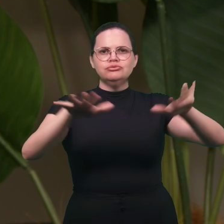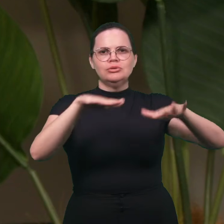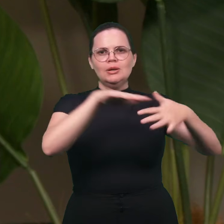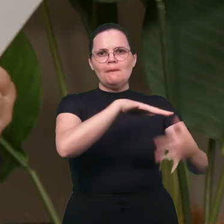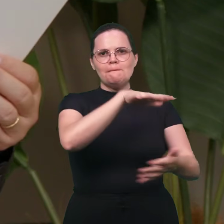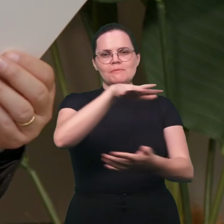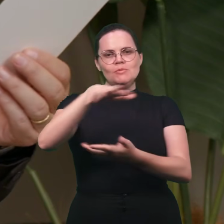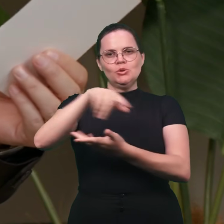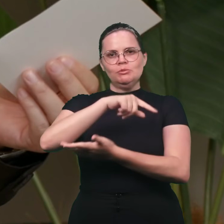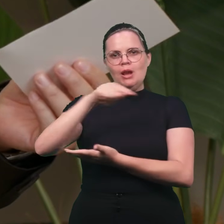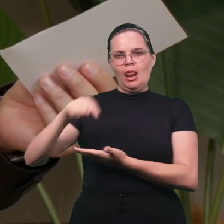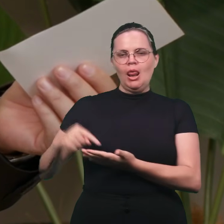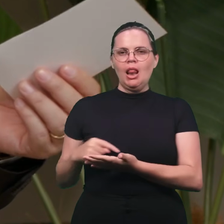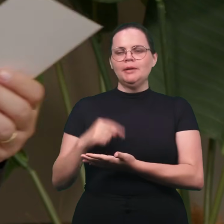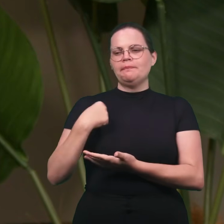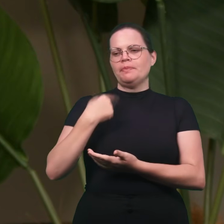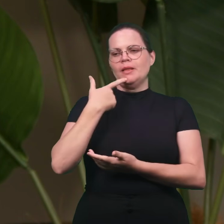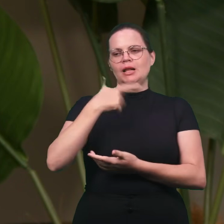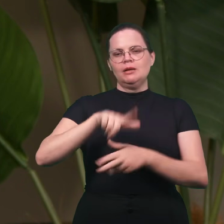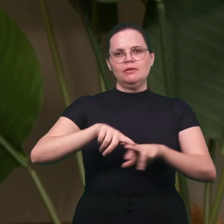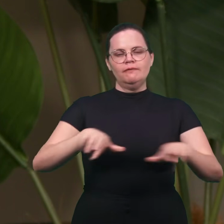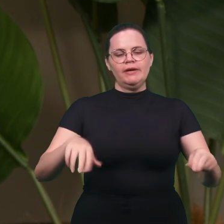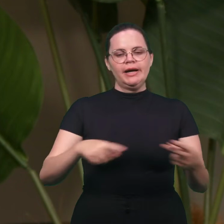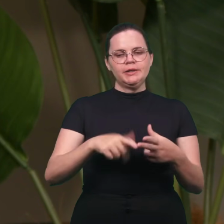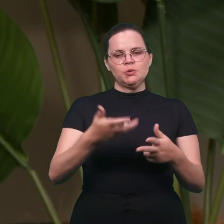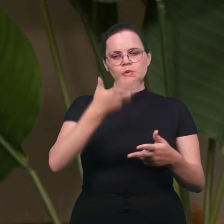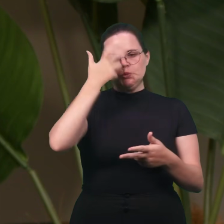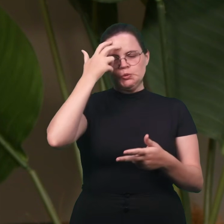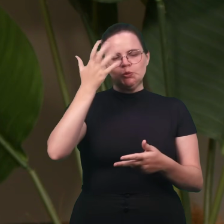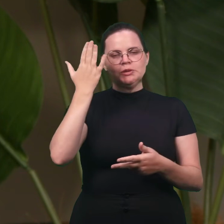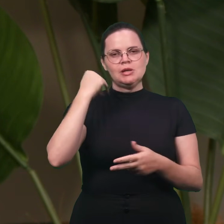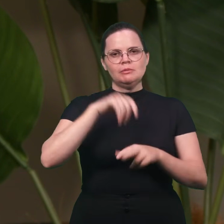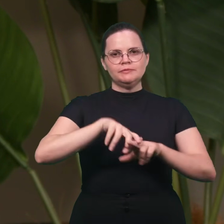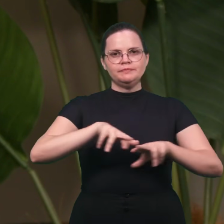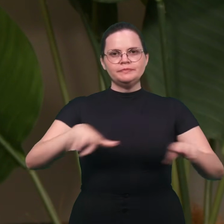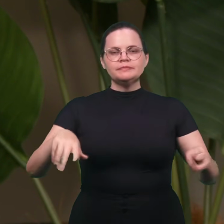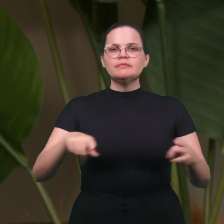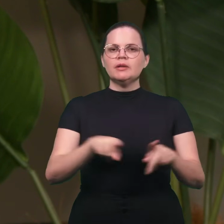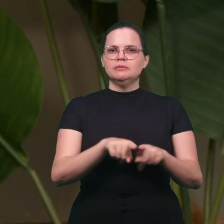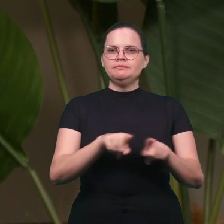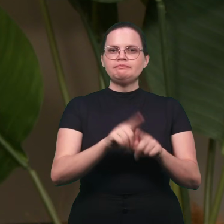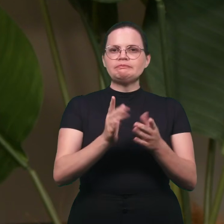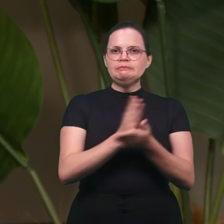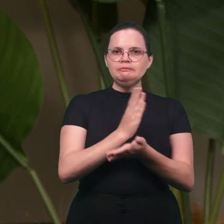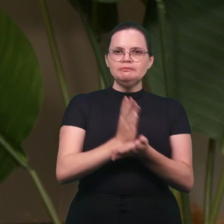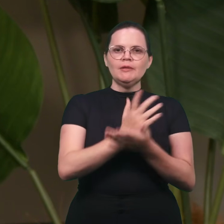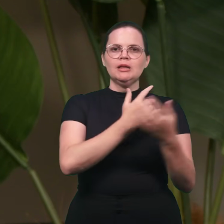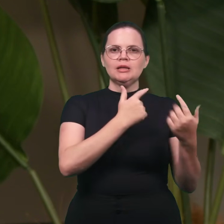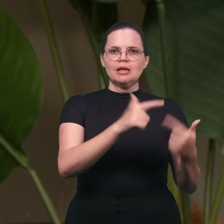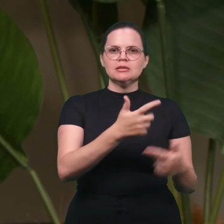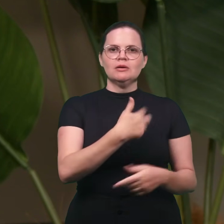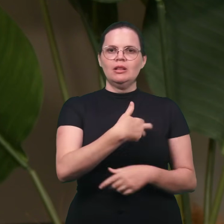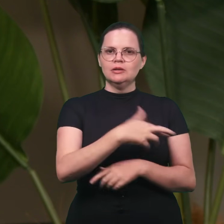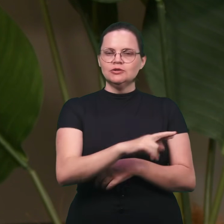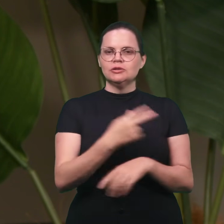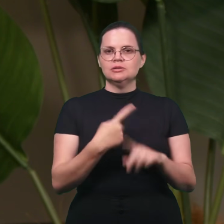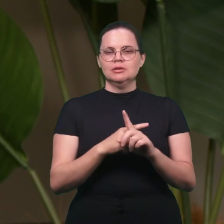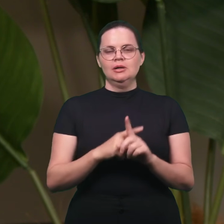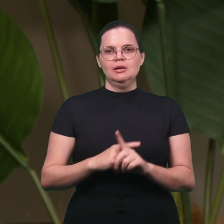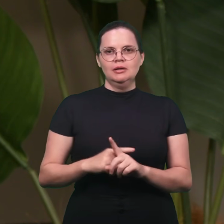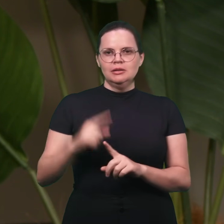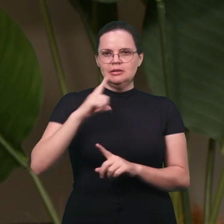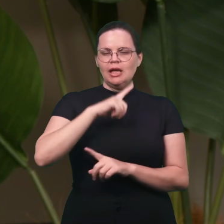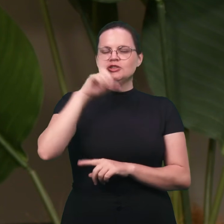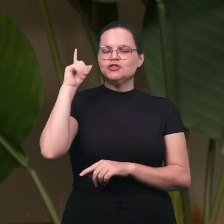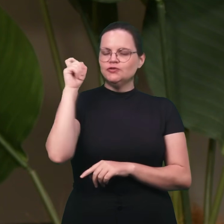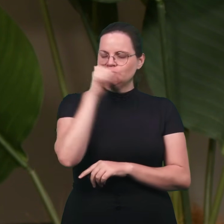de cultura, de tradições religiosas e tantas dificuldades, mas ninguém detém a obra